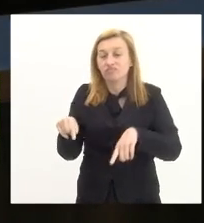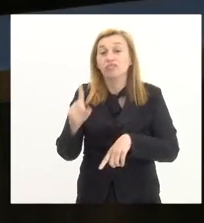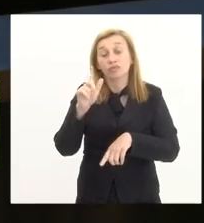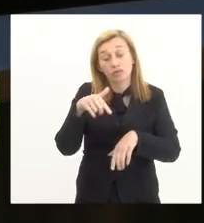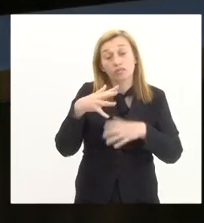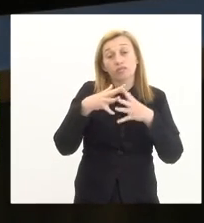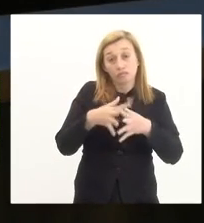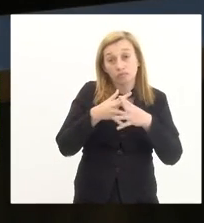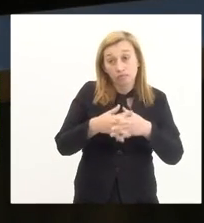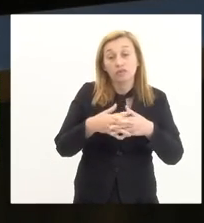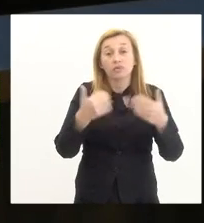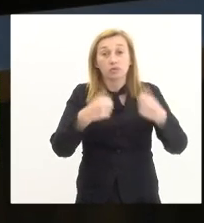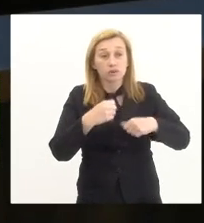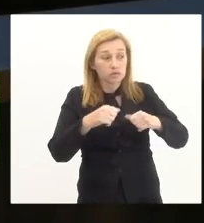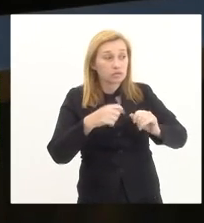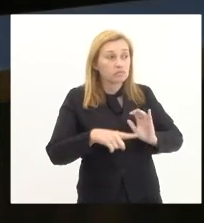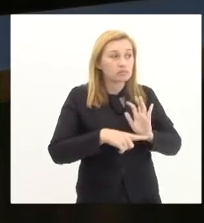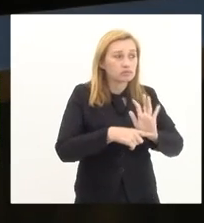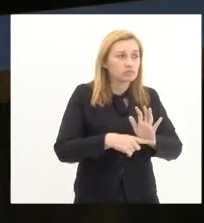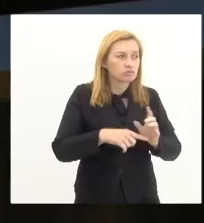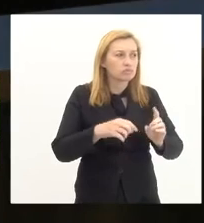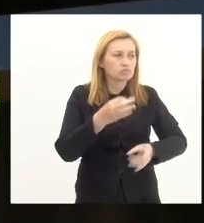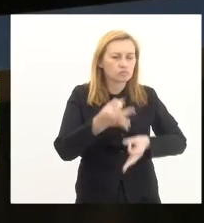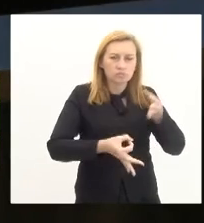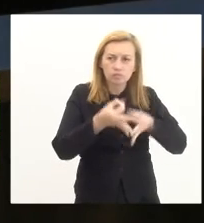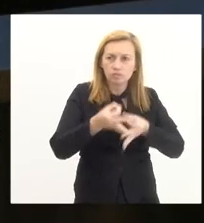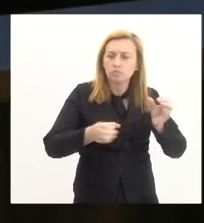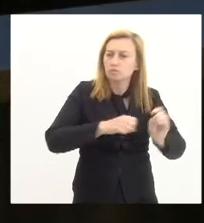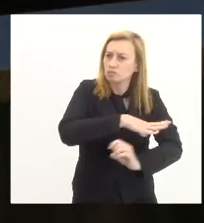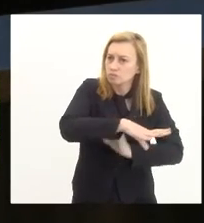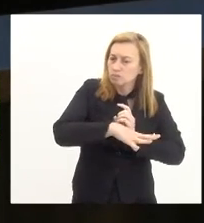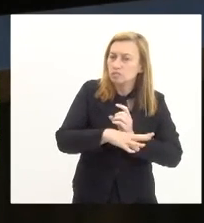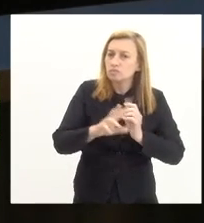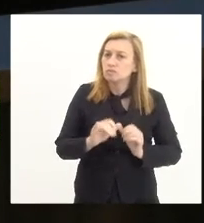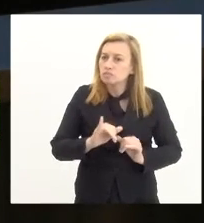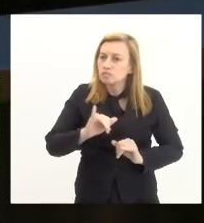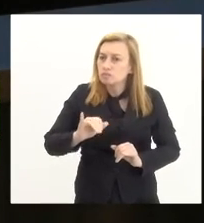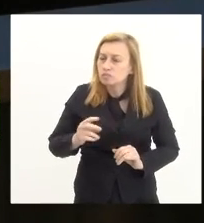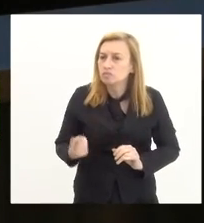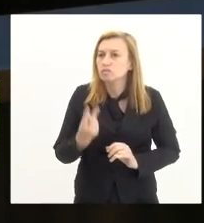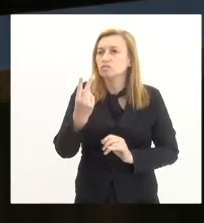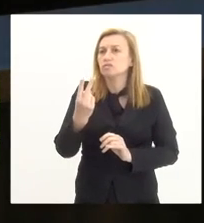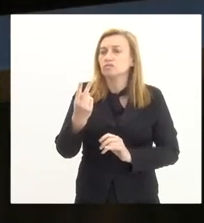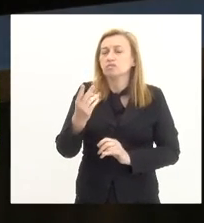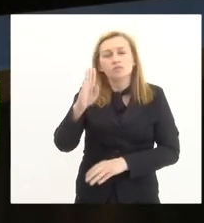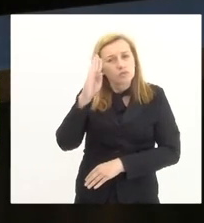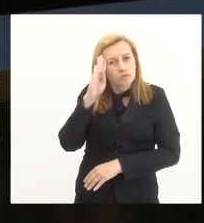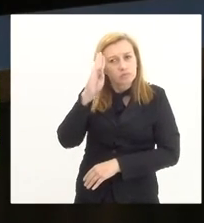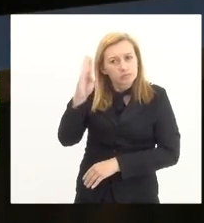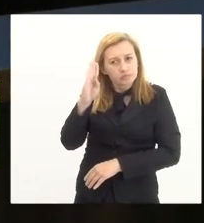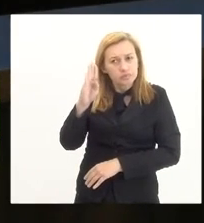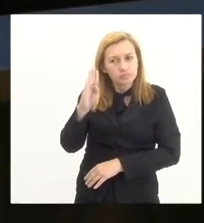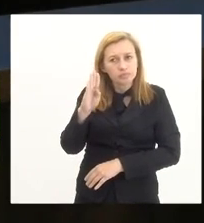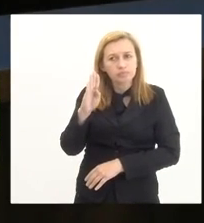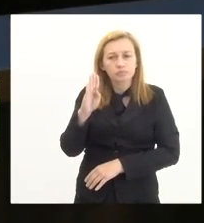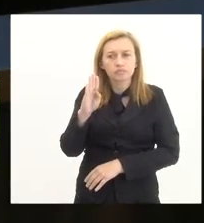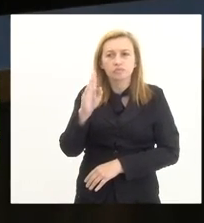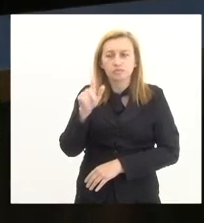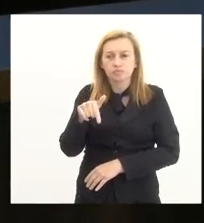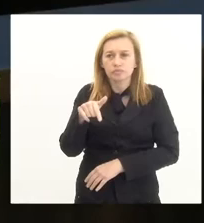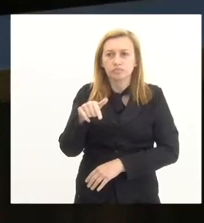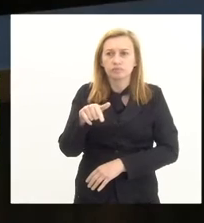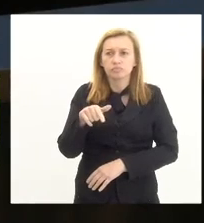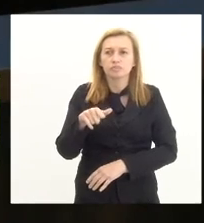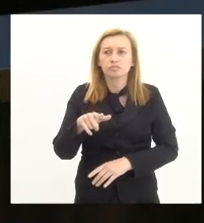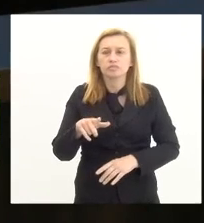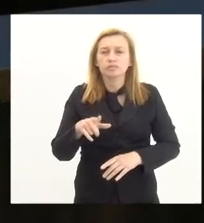entrar no regime com justiça social com razoabilidade e preservando eu acho que o que é o fundamento um dos fundamentos da República que é